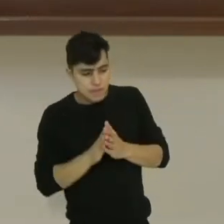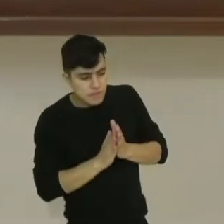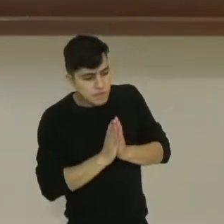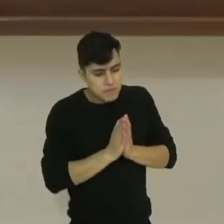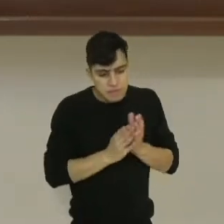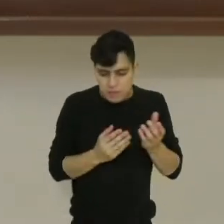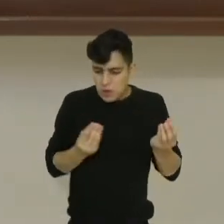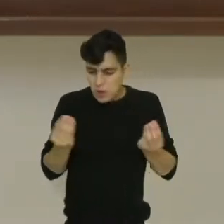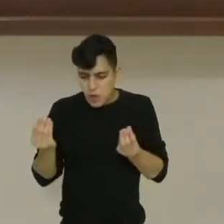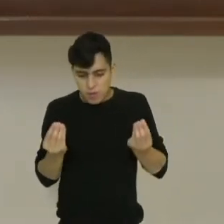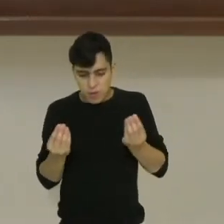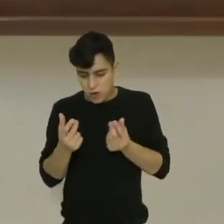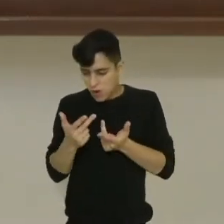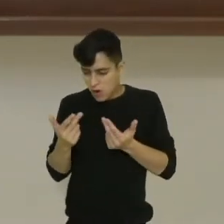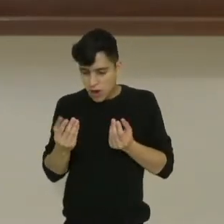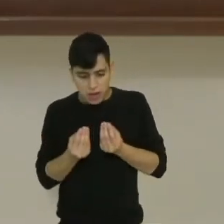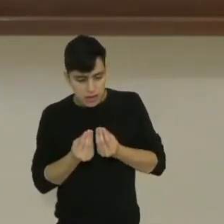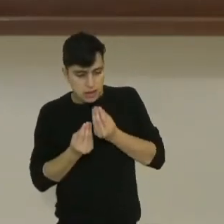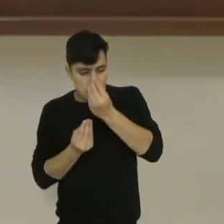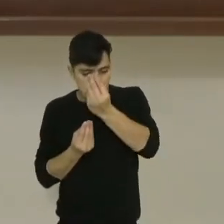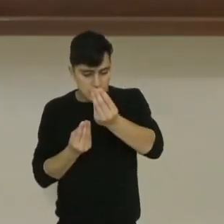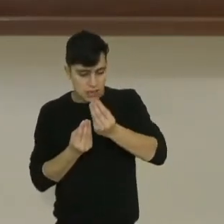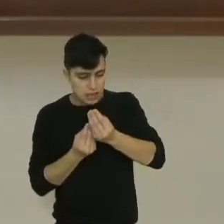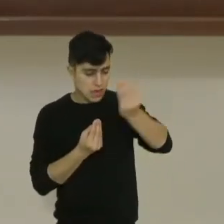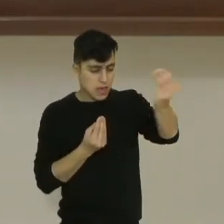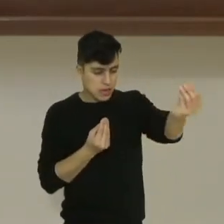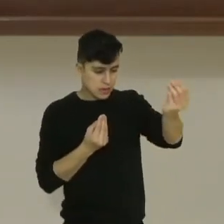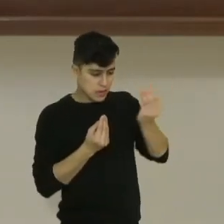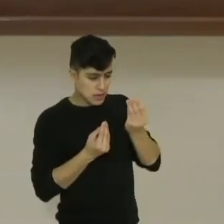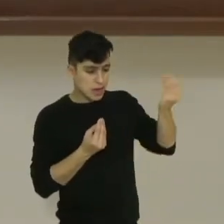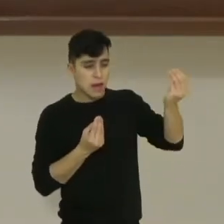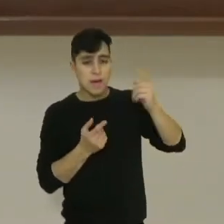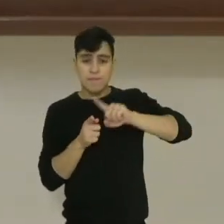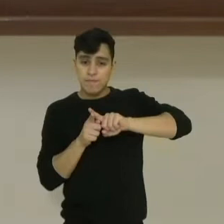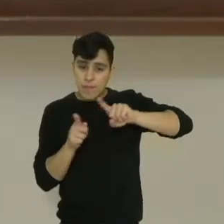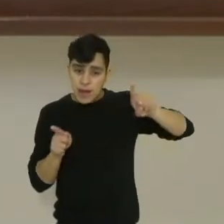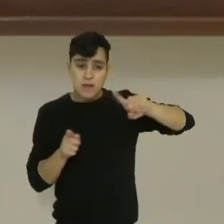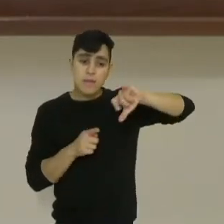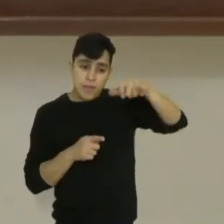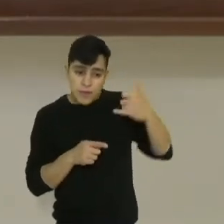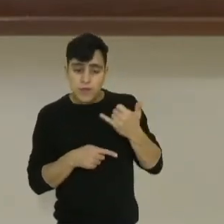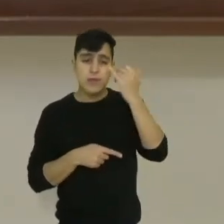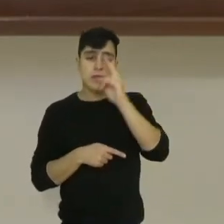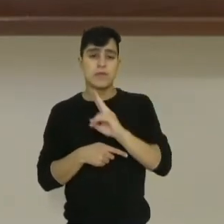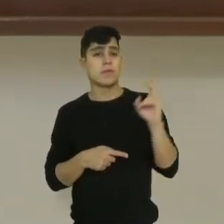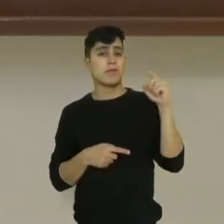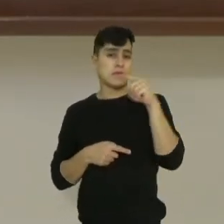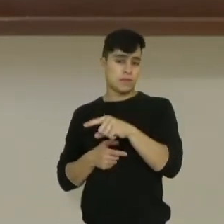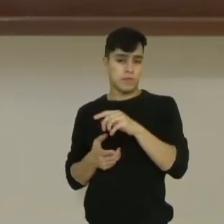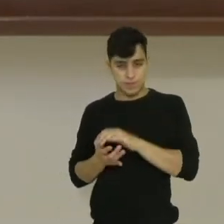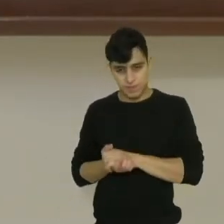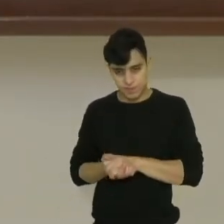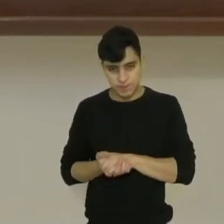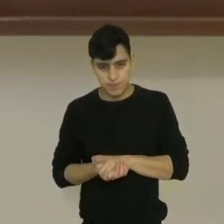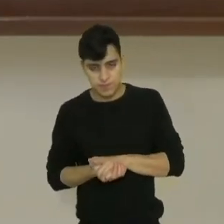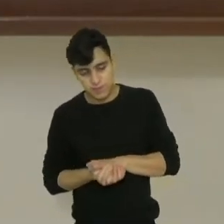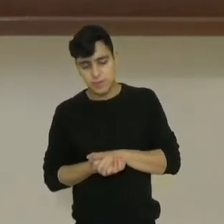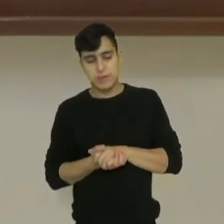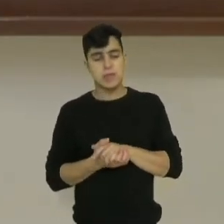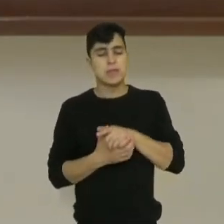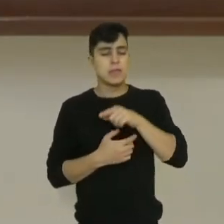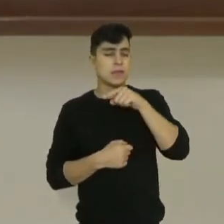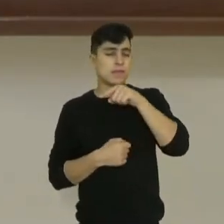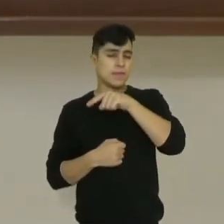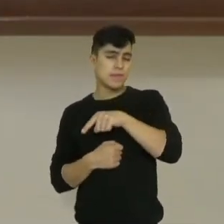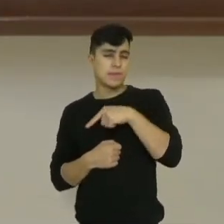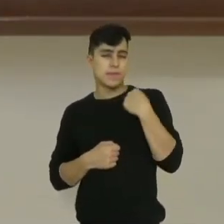de bens de acordo com a possibilidade de utilização. E isso, obviamente, vai estabelecer uma linha que,